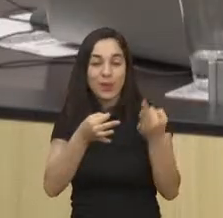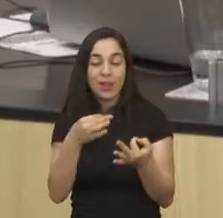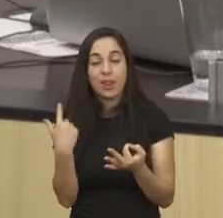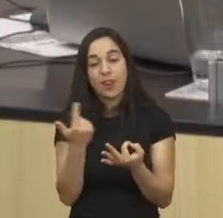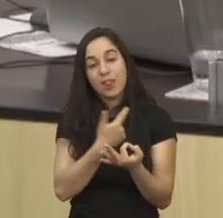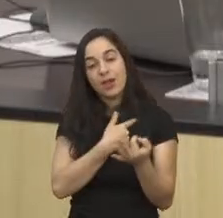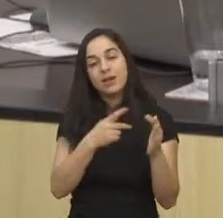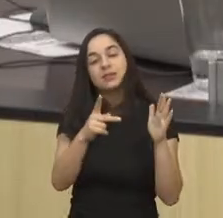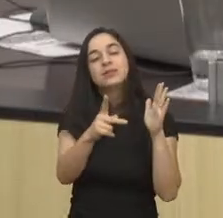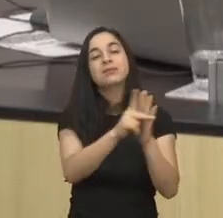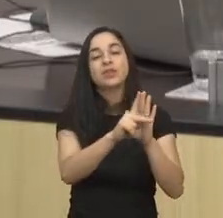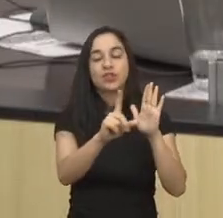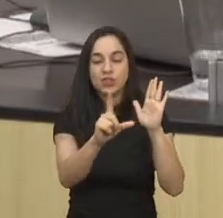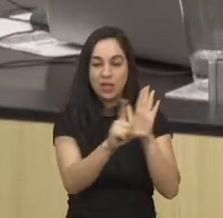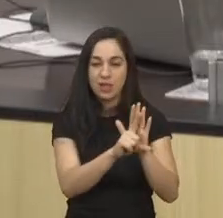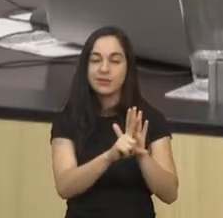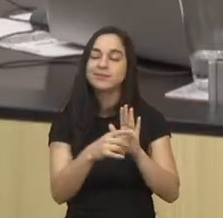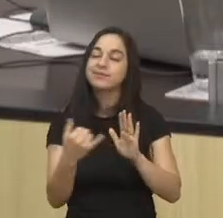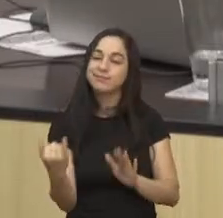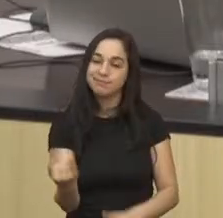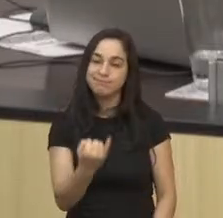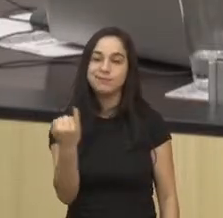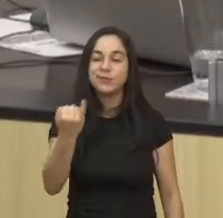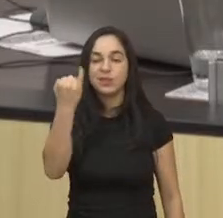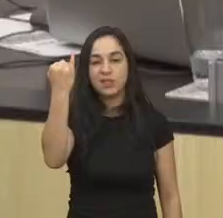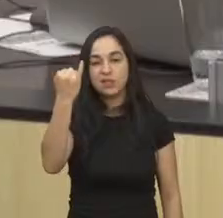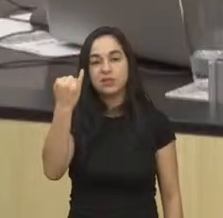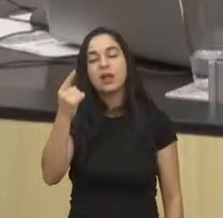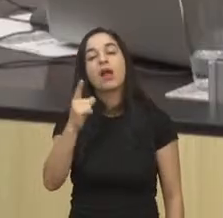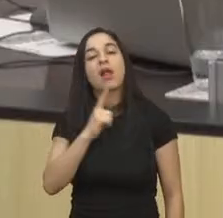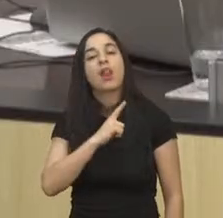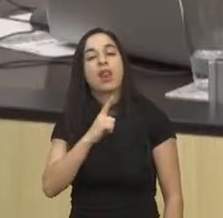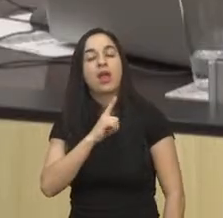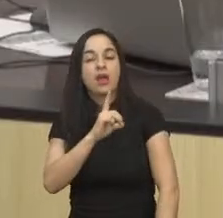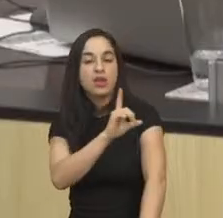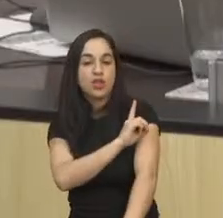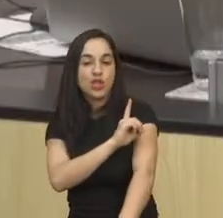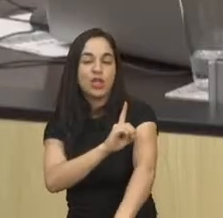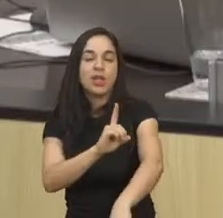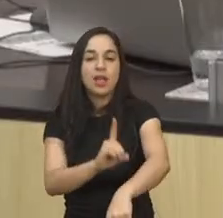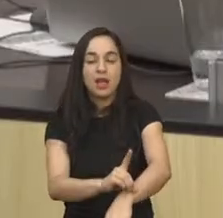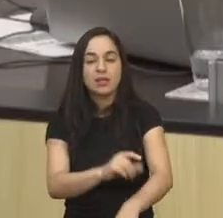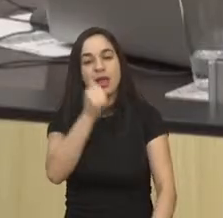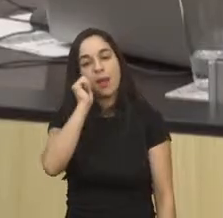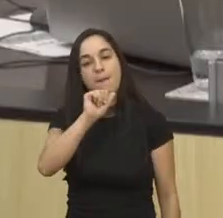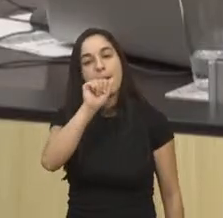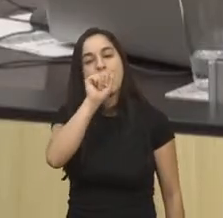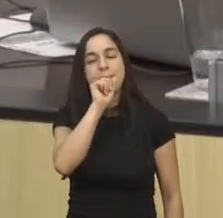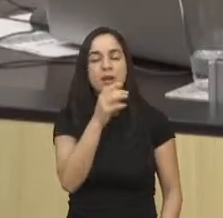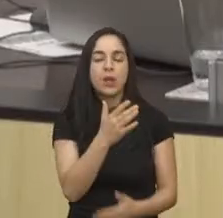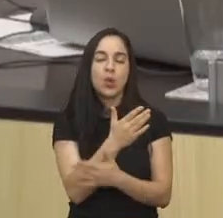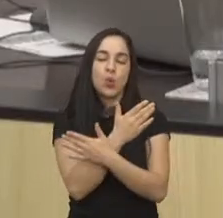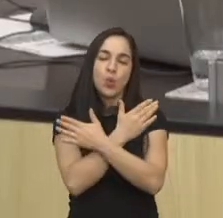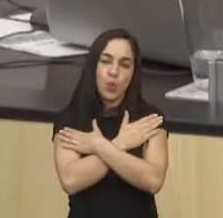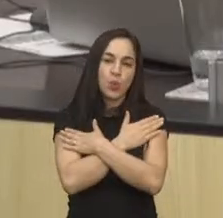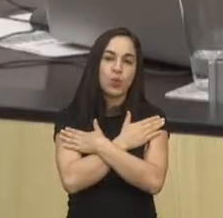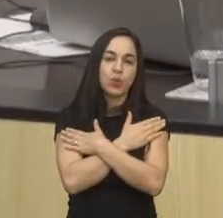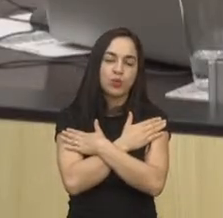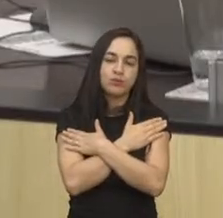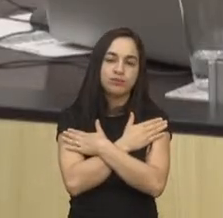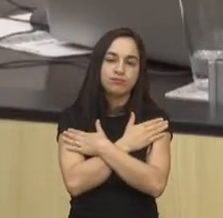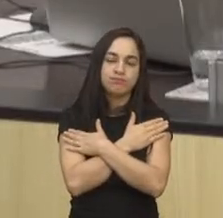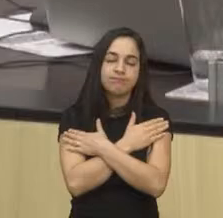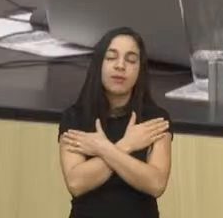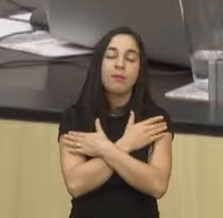nosso projeto, que é também tão importante e que dará dignidade a essas mãezinhas que estão em luto, para que elas